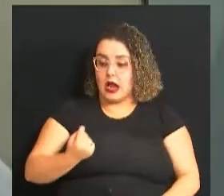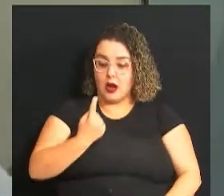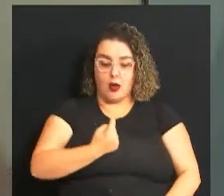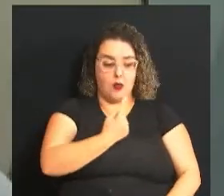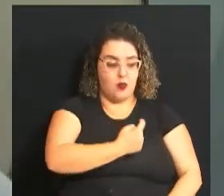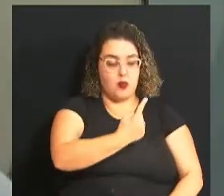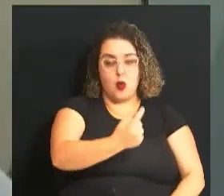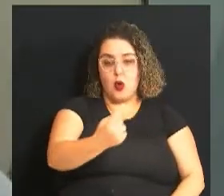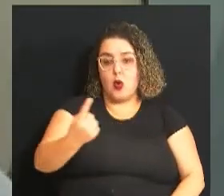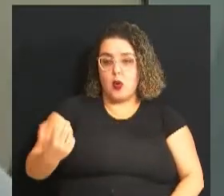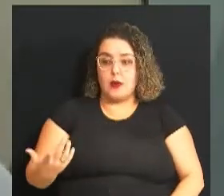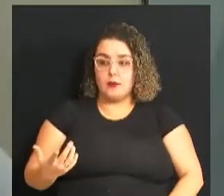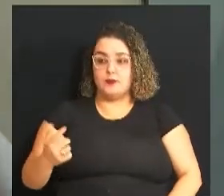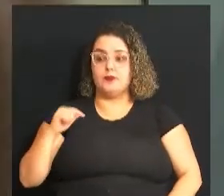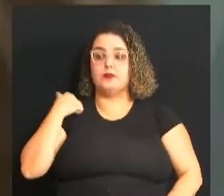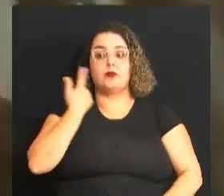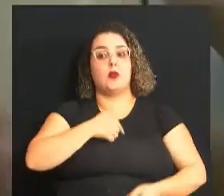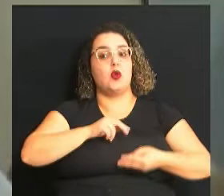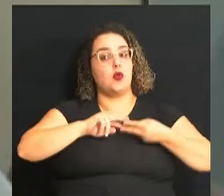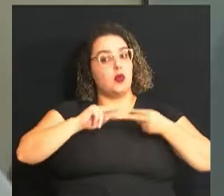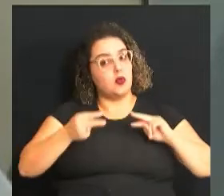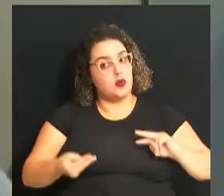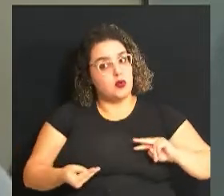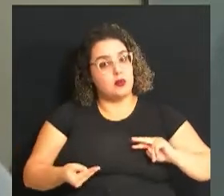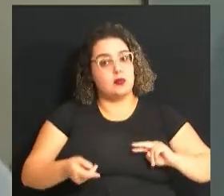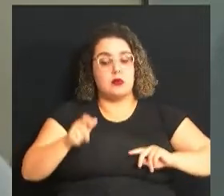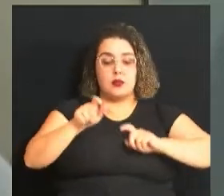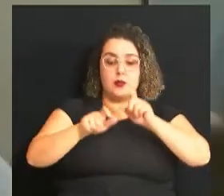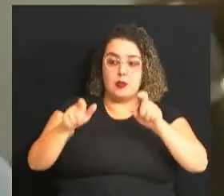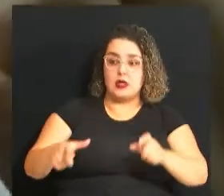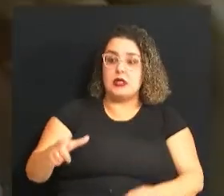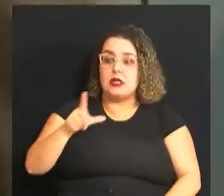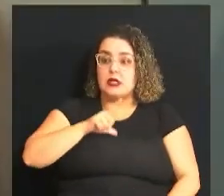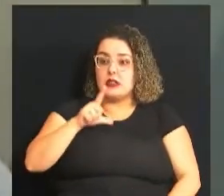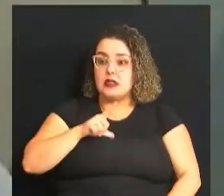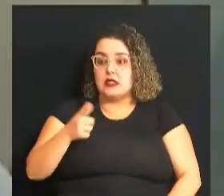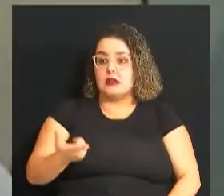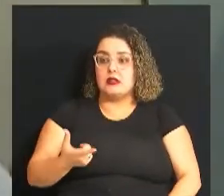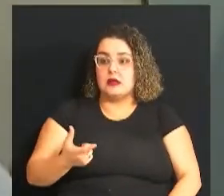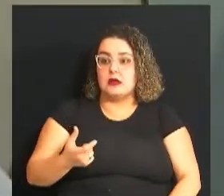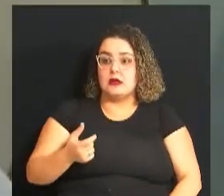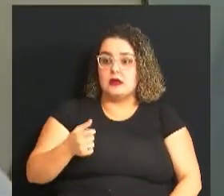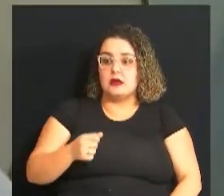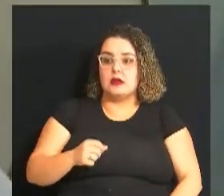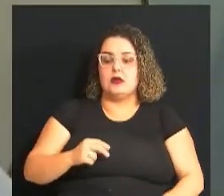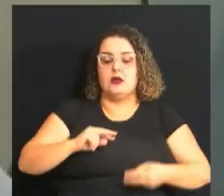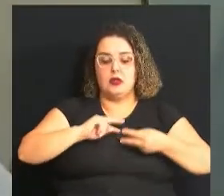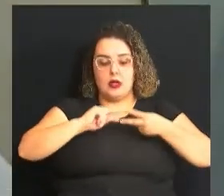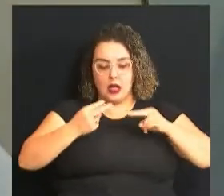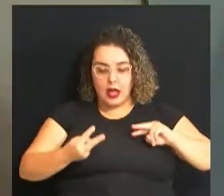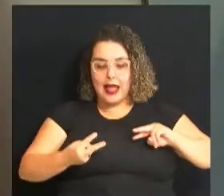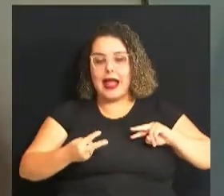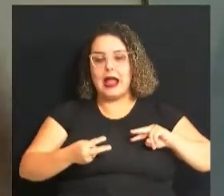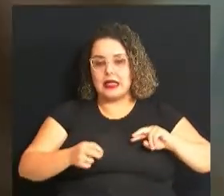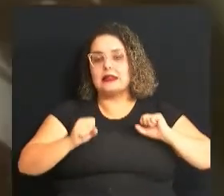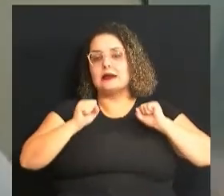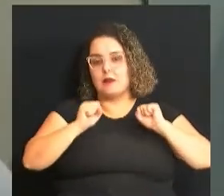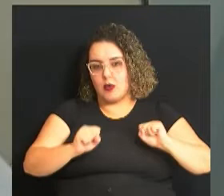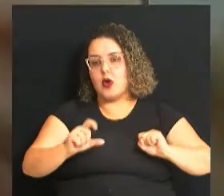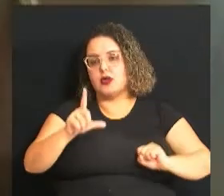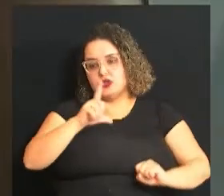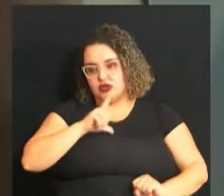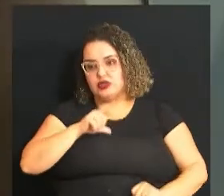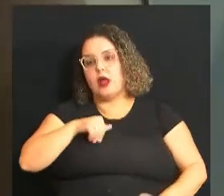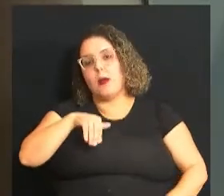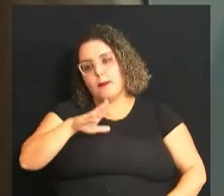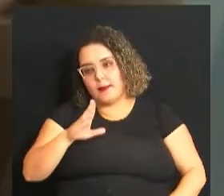na nossa genética tem algumas pessoas que têm uma suscetibilidade genética a ter